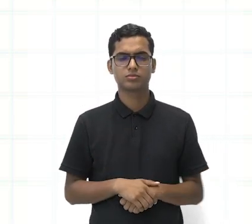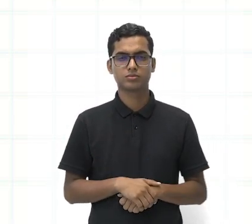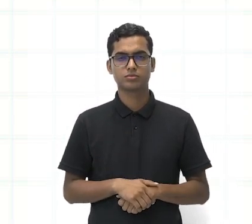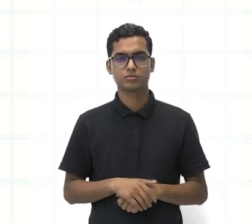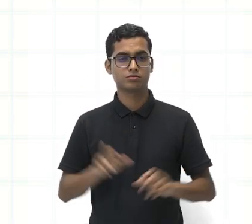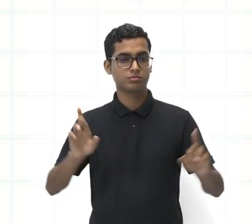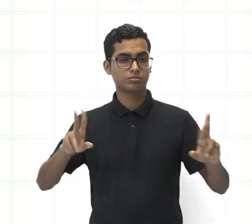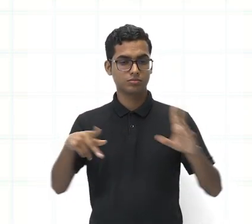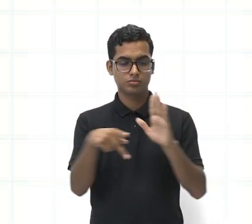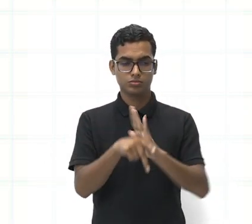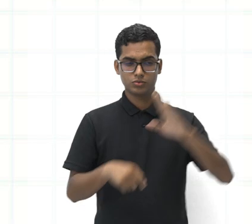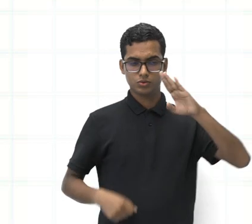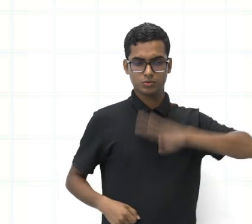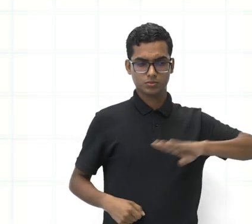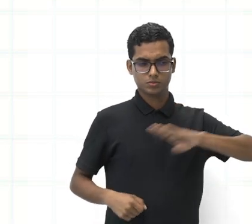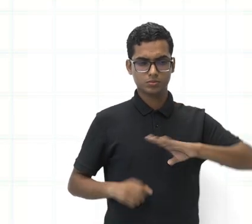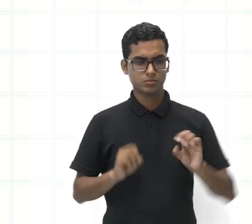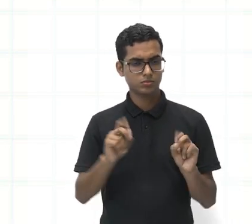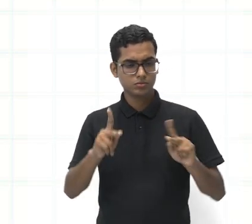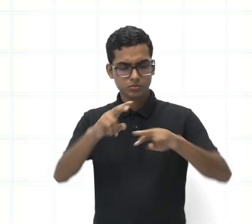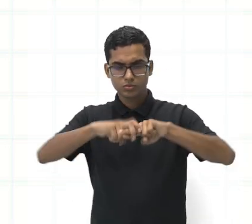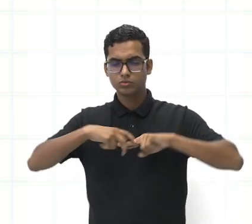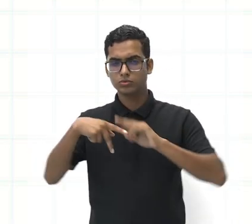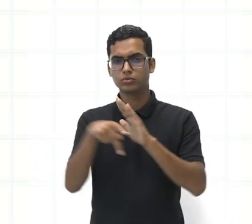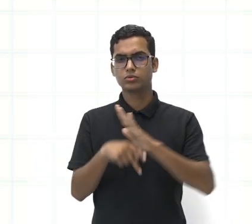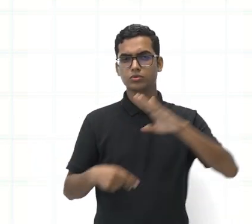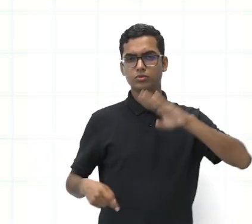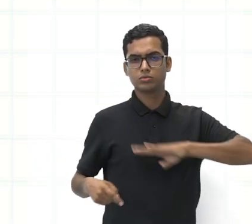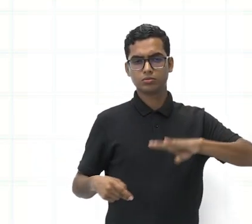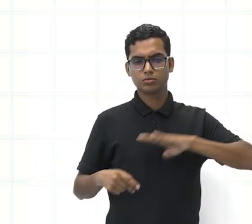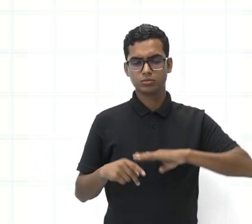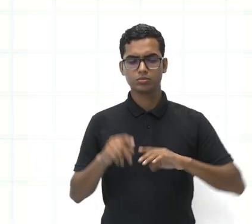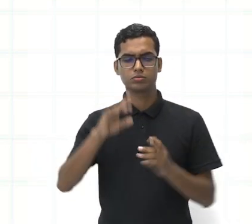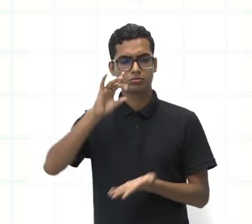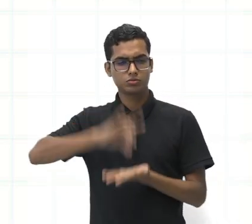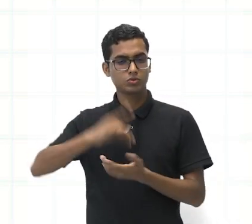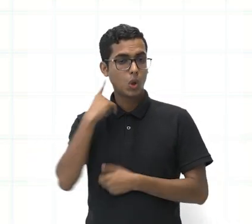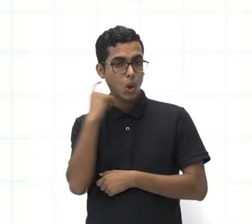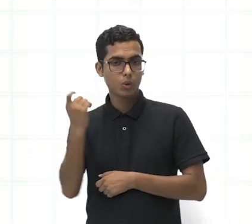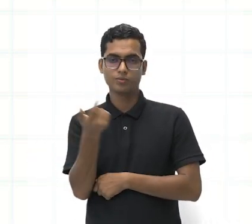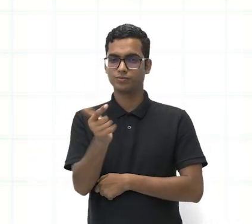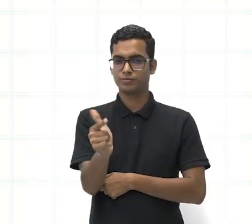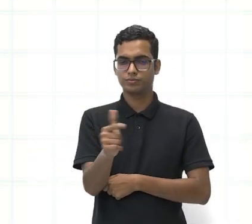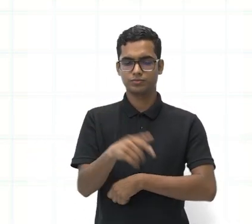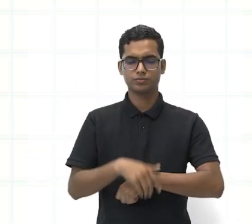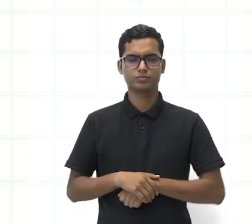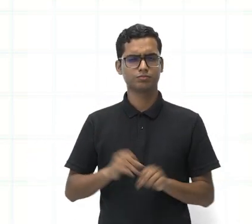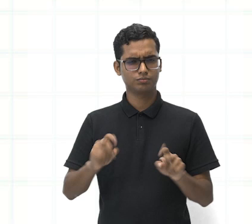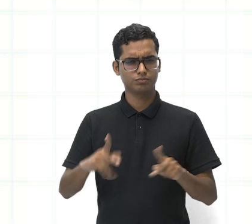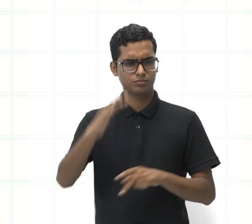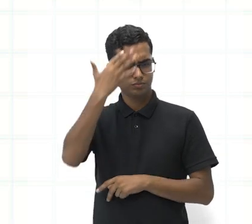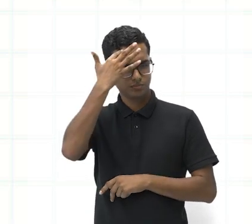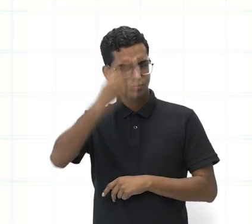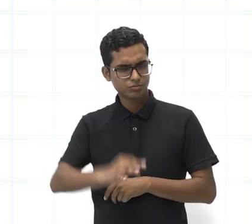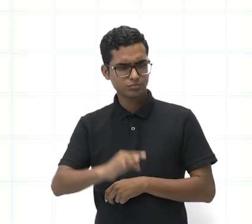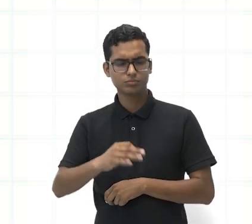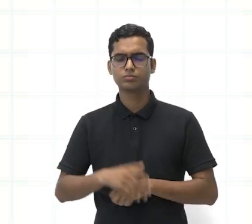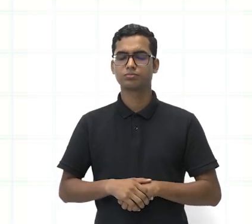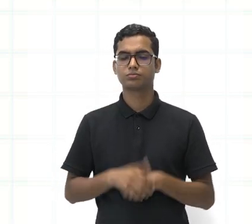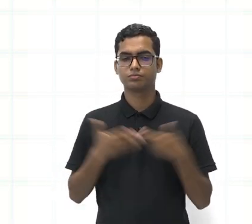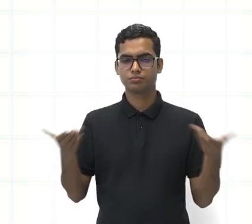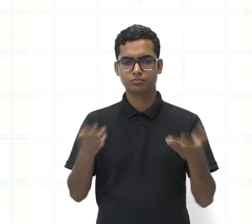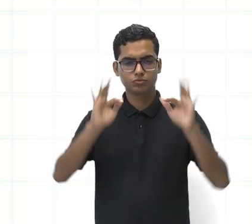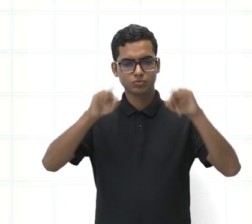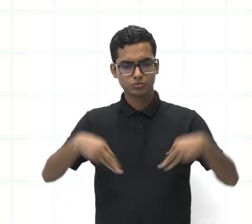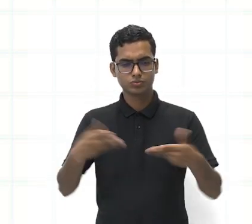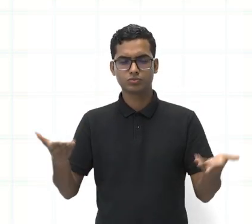distingue da língua portuguesa, justamente que na língua portuguesa não tem som, o H, tá certo? Então, assim